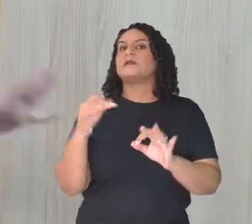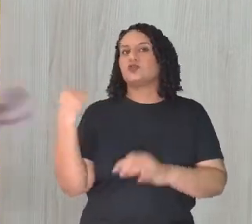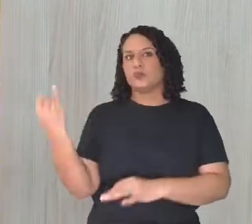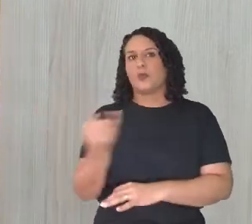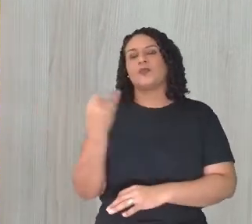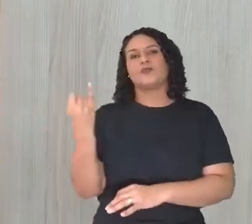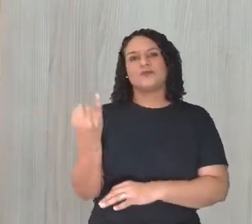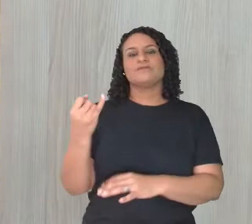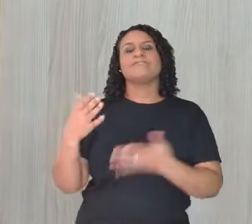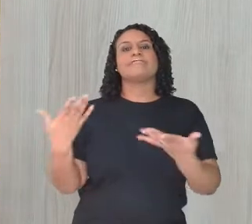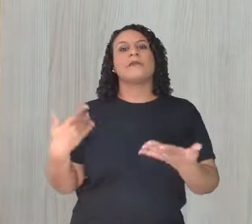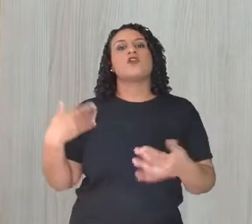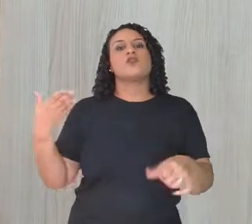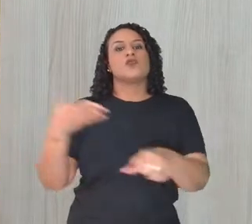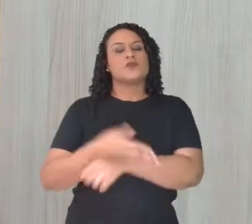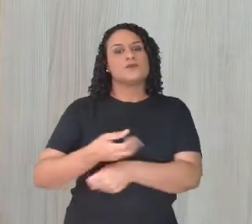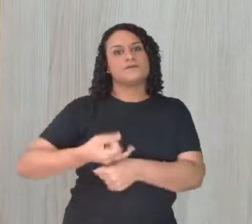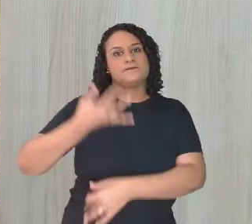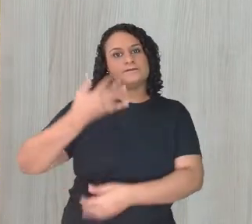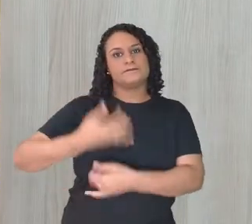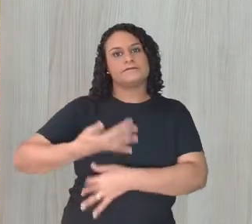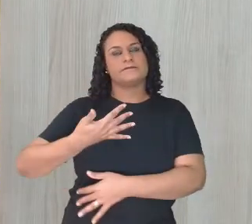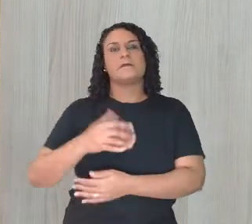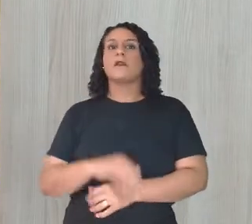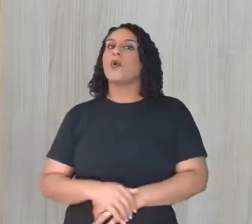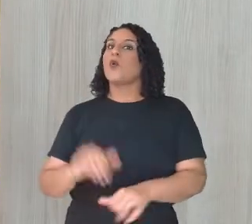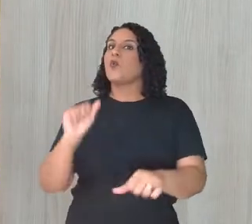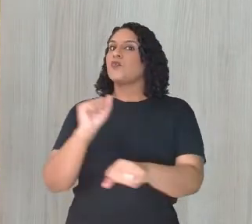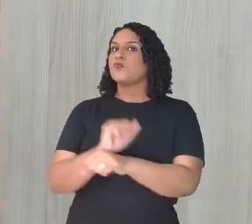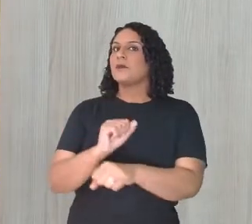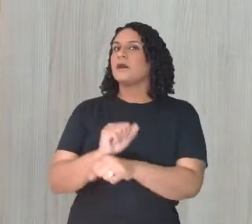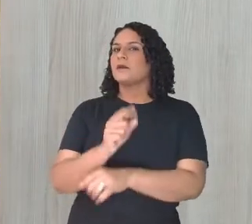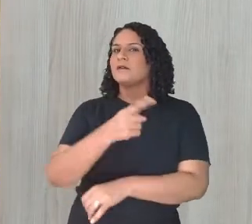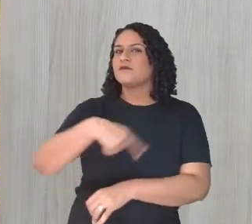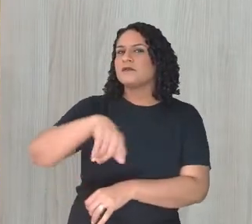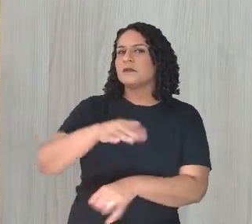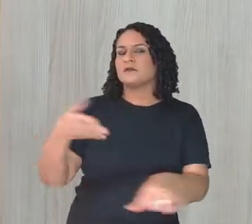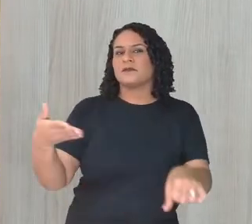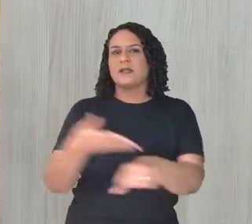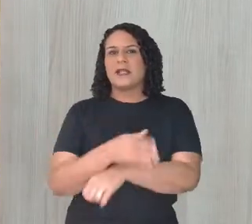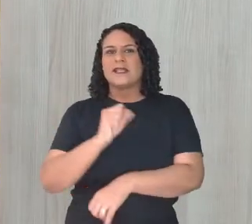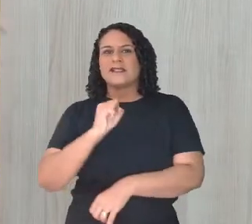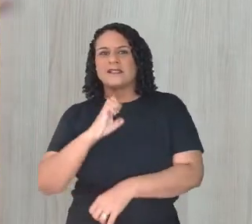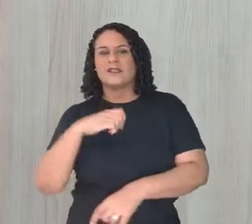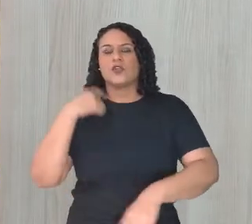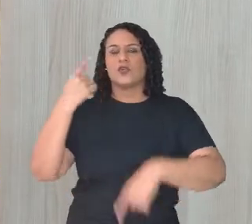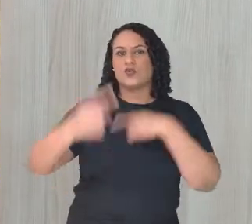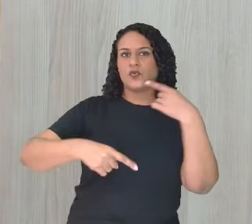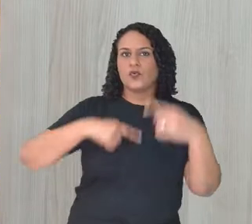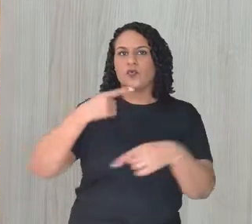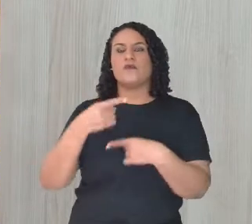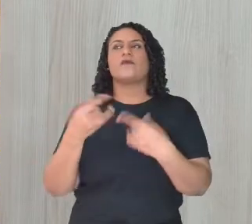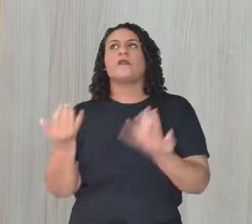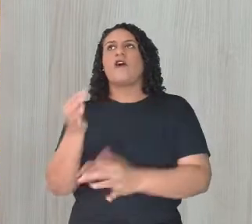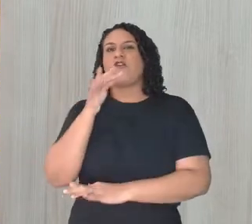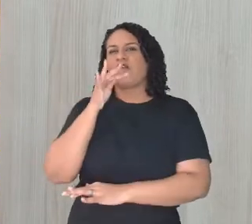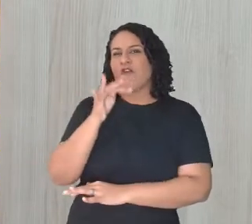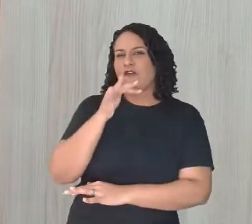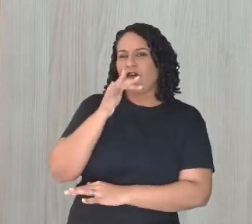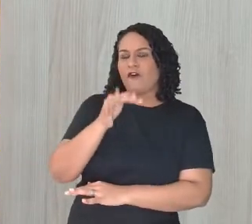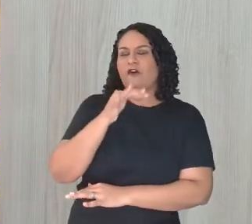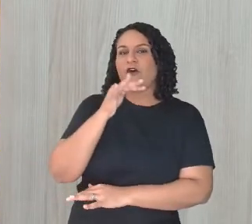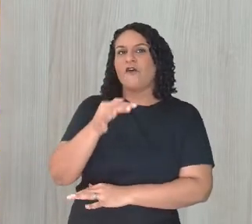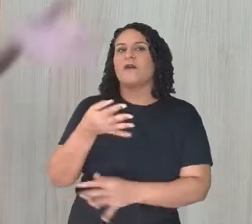chat esperando aqui os contatos. Então, vocês sabem, qualquer dúvida, crítica, elogio, fofoca, estamos aqui, viu?